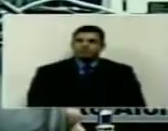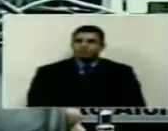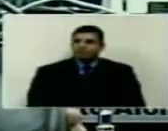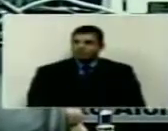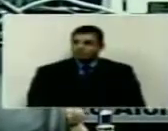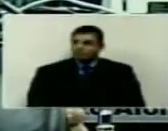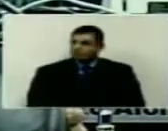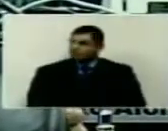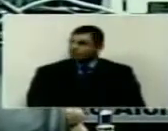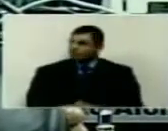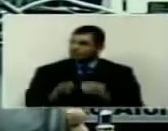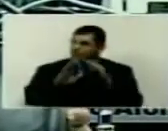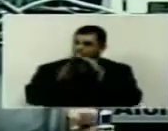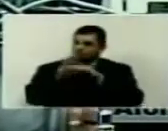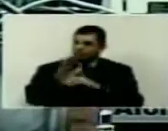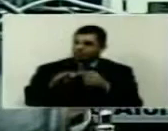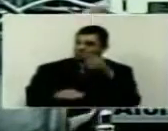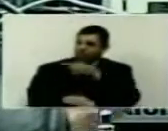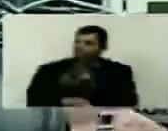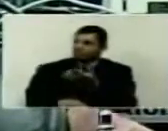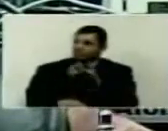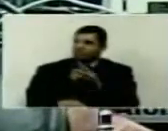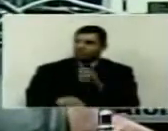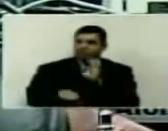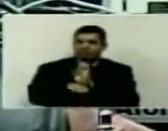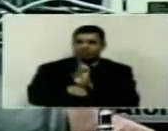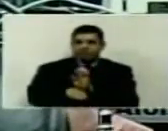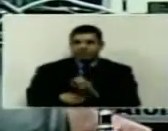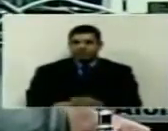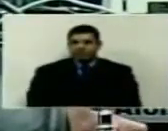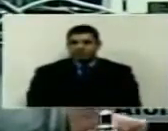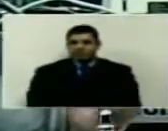geração de recurso, renda e emprego nesse estado.